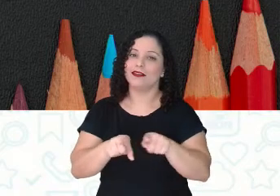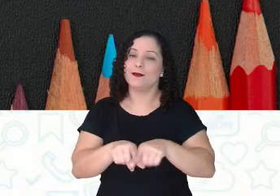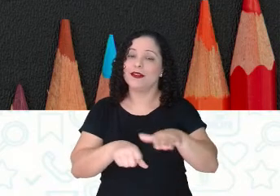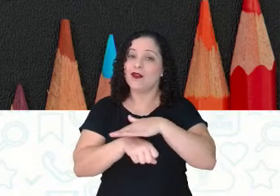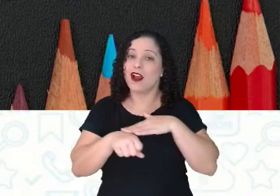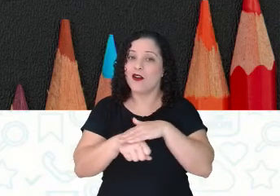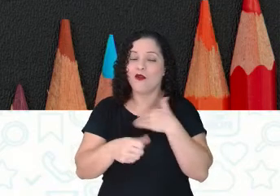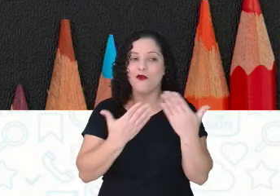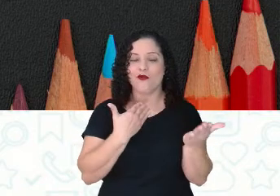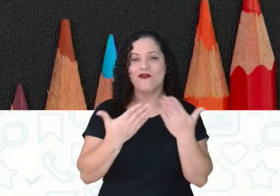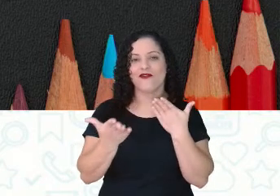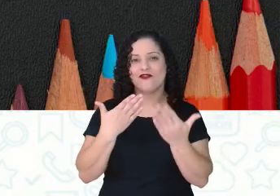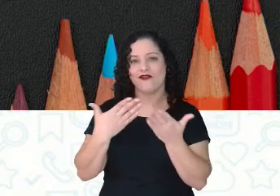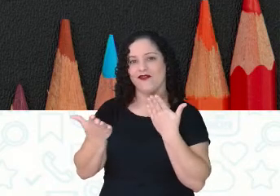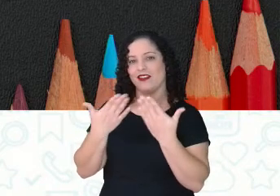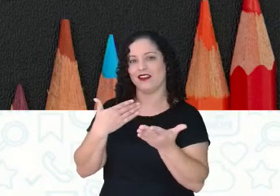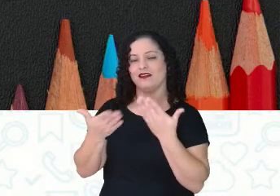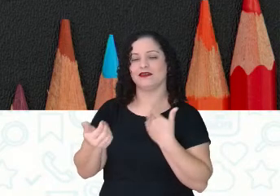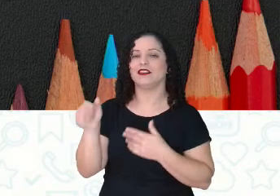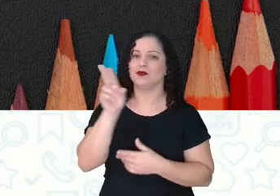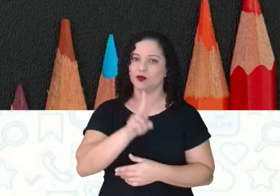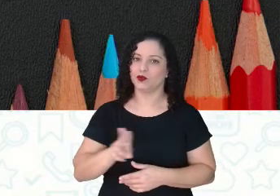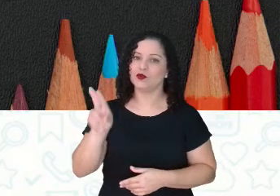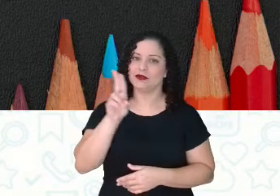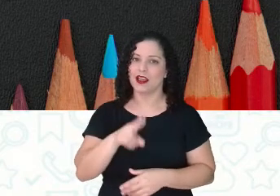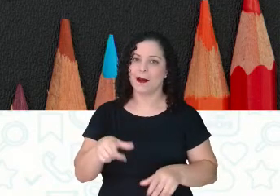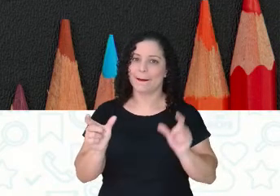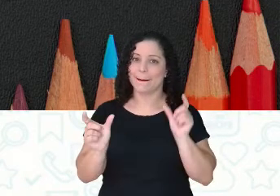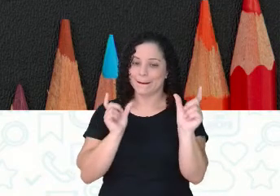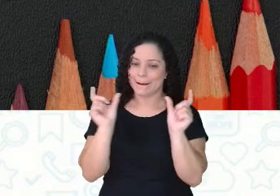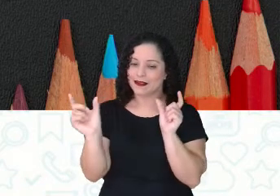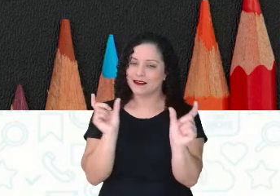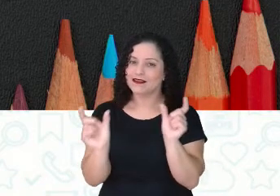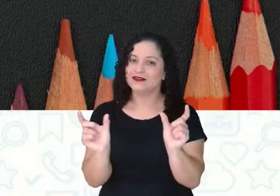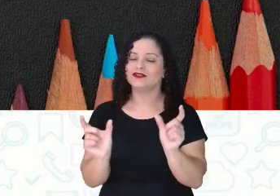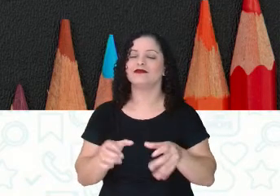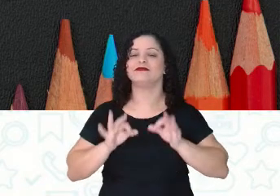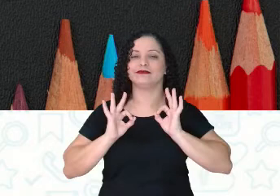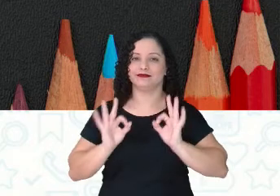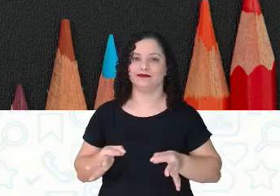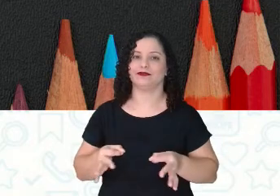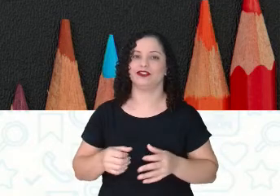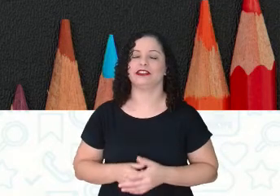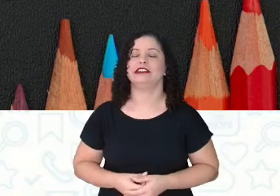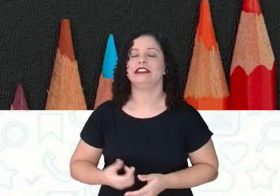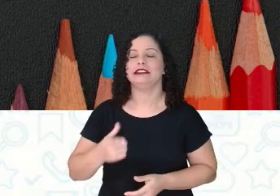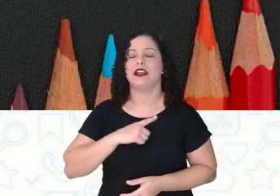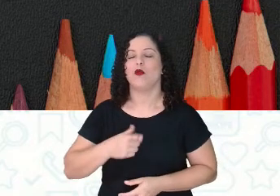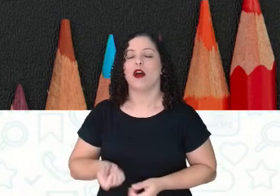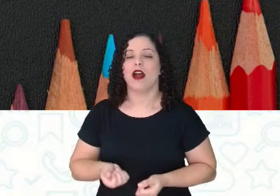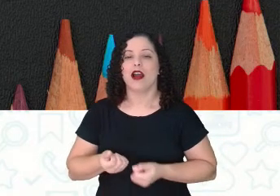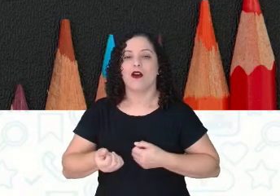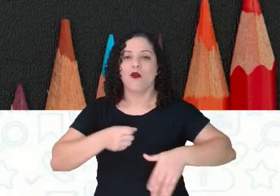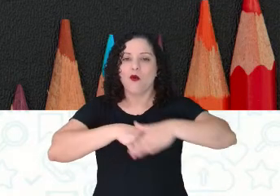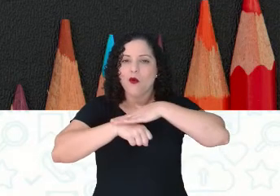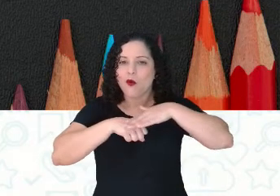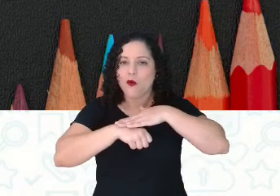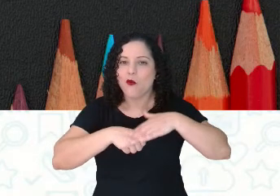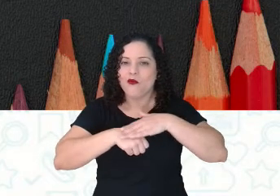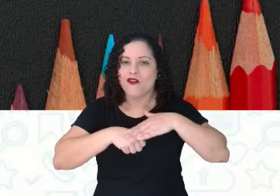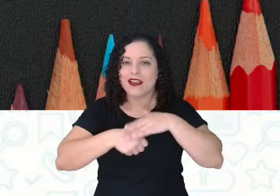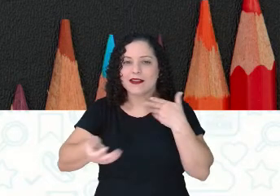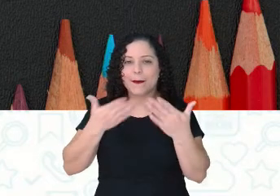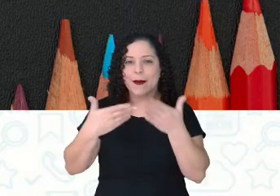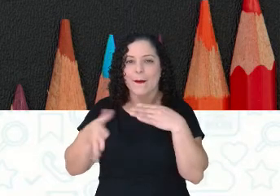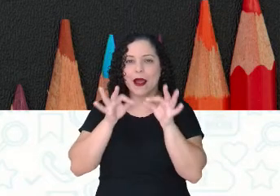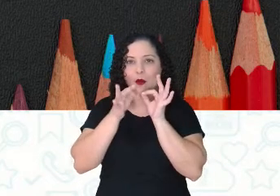precisa mesmo ser longa, bem comprida, e ninguém vai aguentar se você